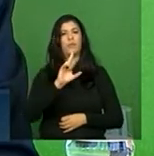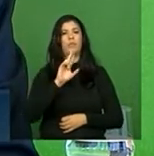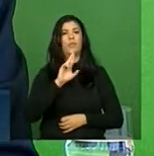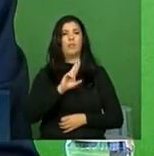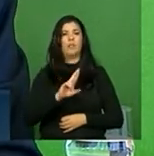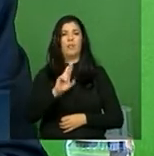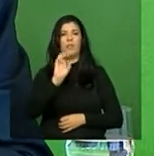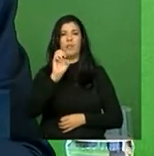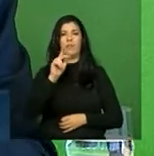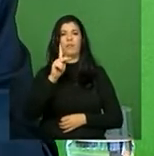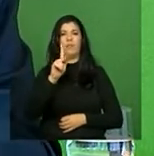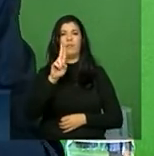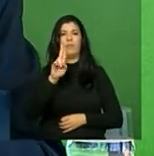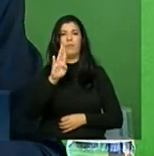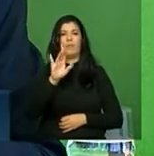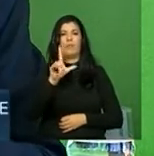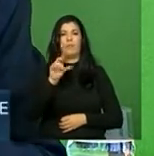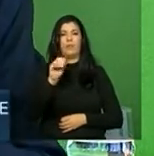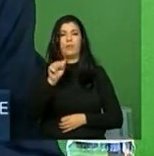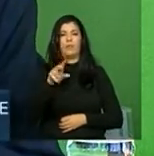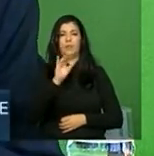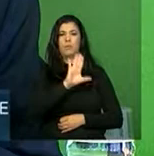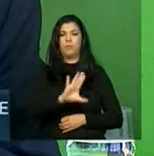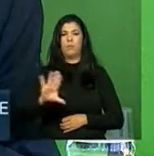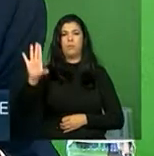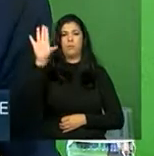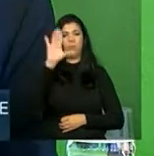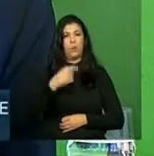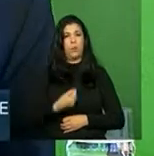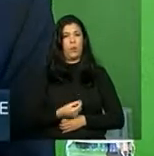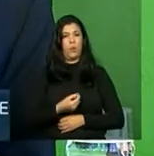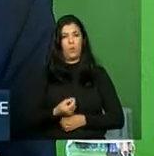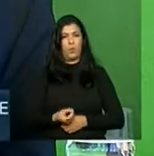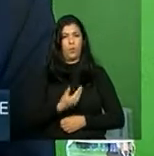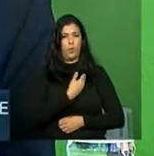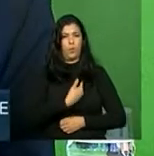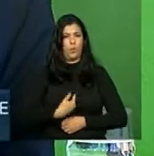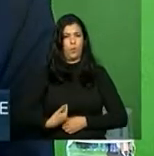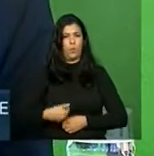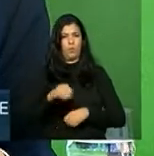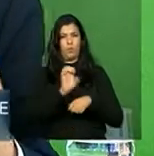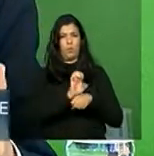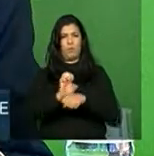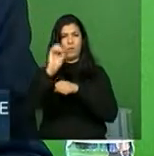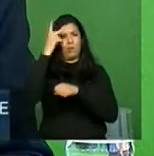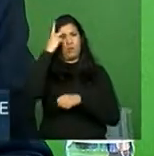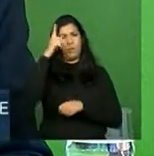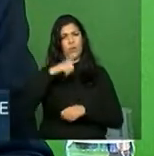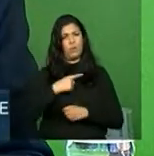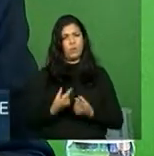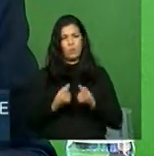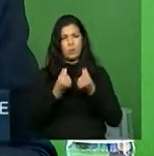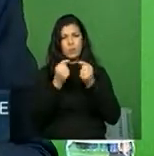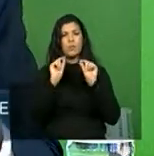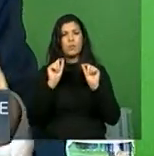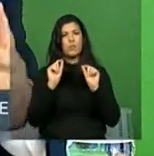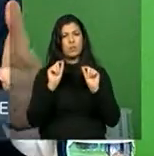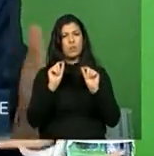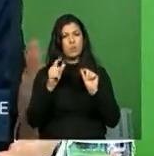republicana o dinheiro do Governo do Estado de São Paulo não é do PSDB e do contribuinte